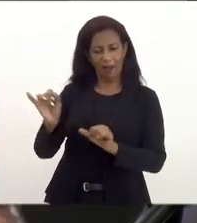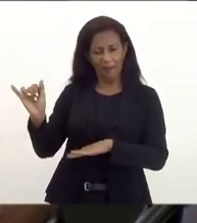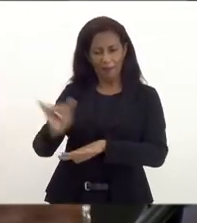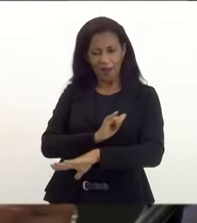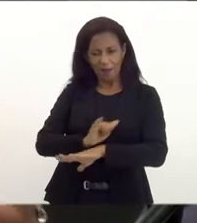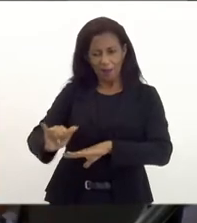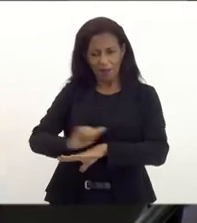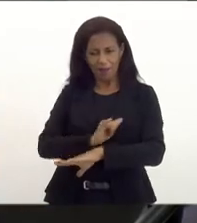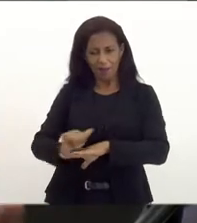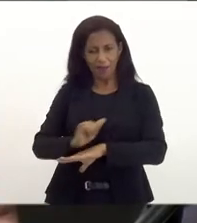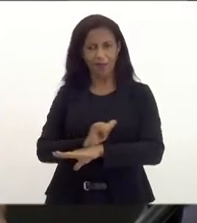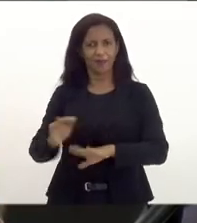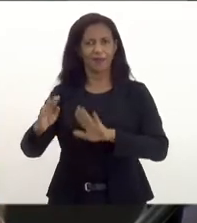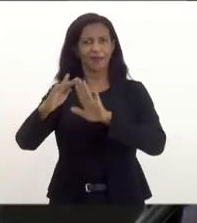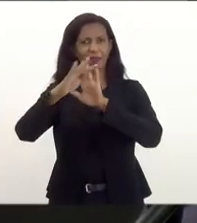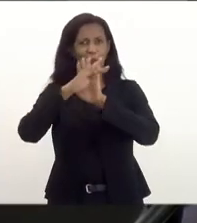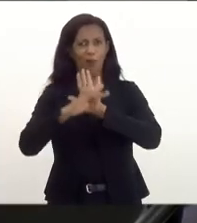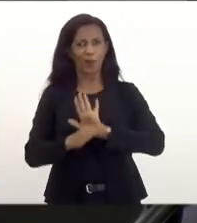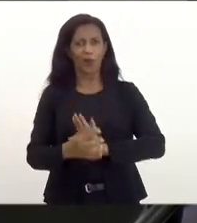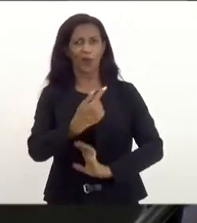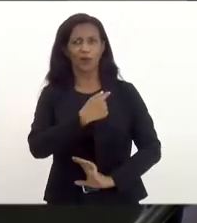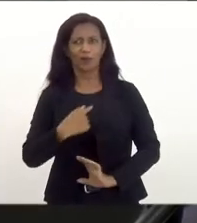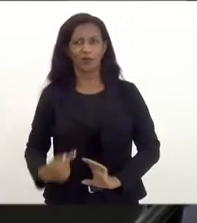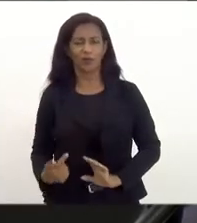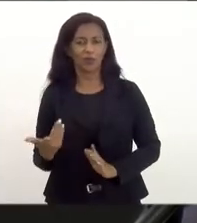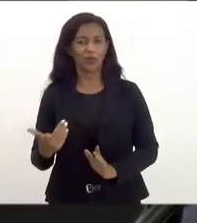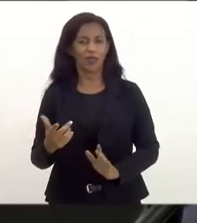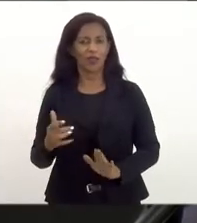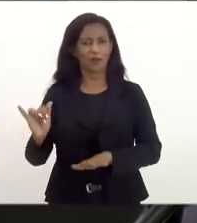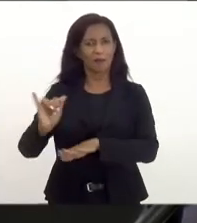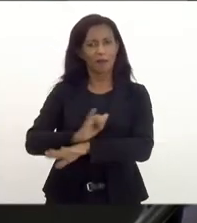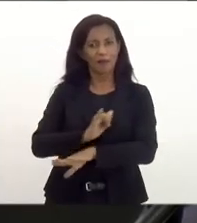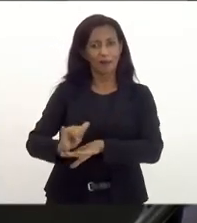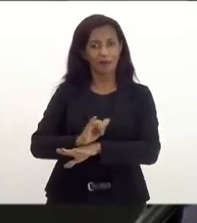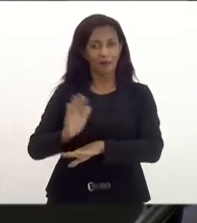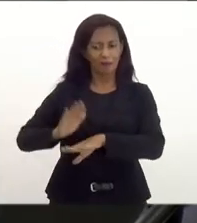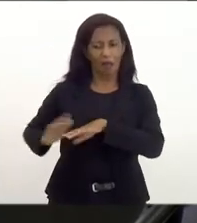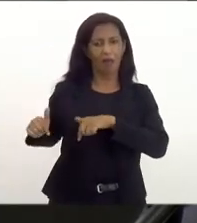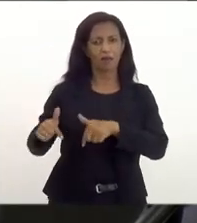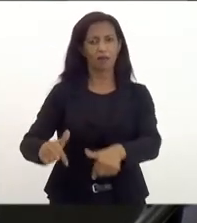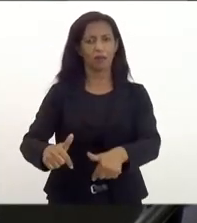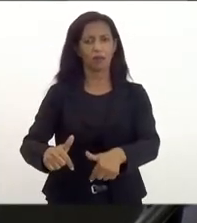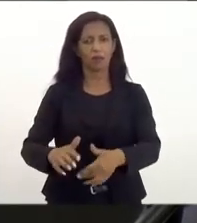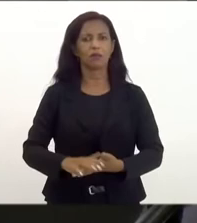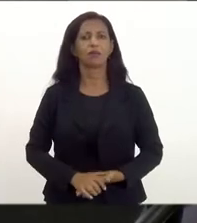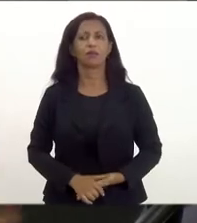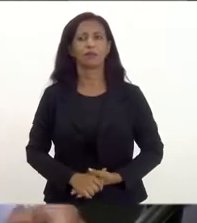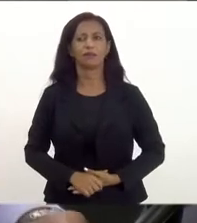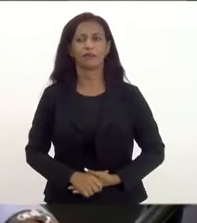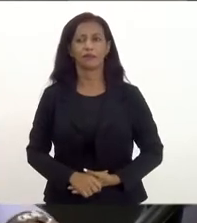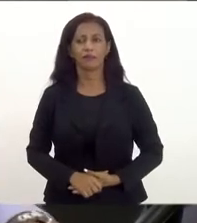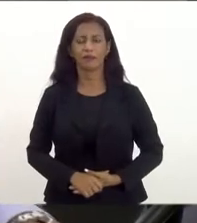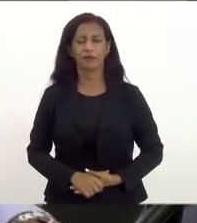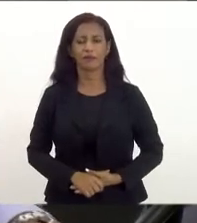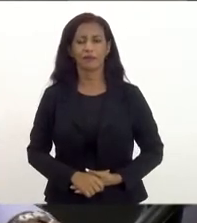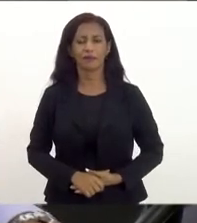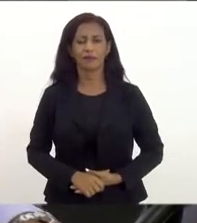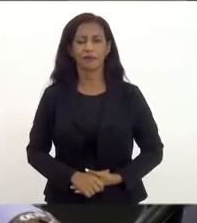ideias não o programa de governo governo do governador e em planejamento e execução é isso